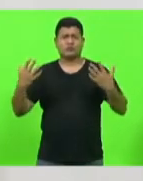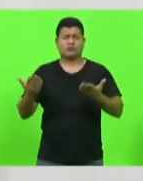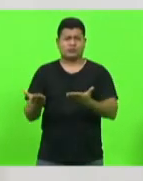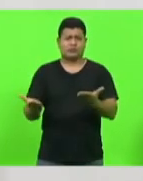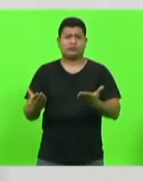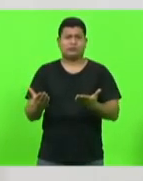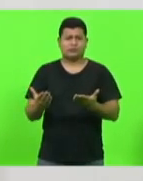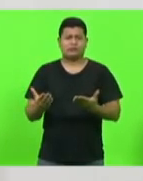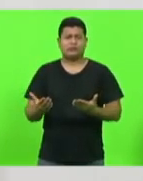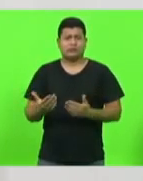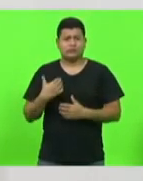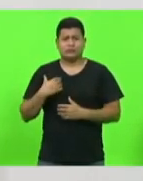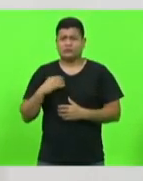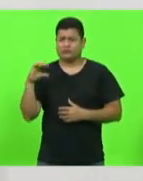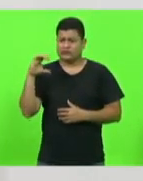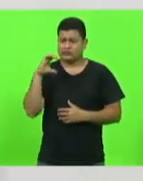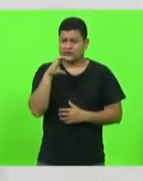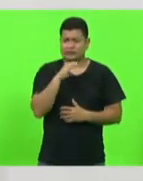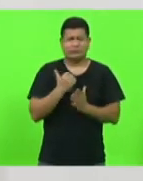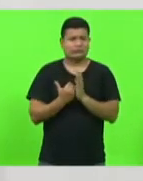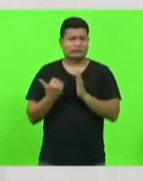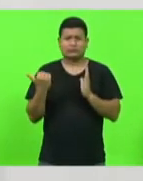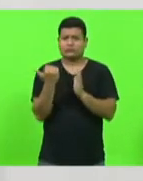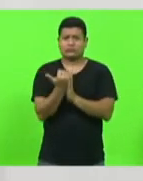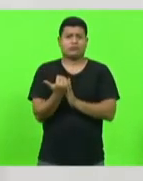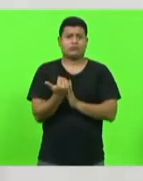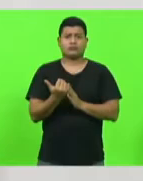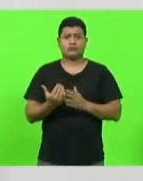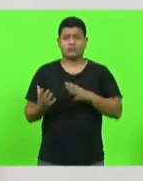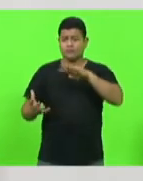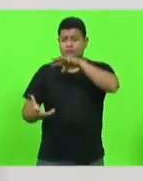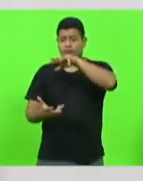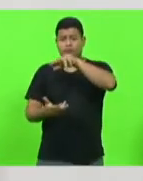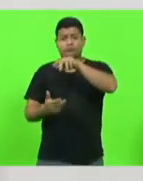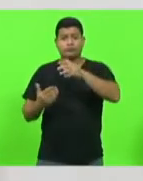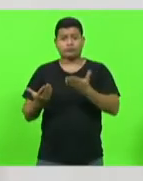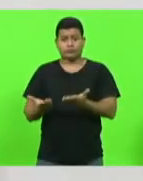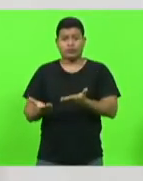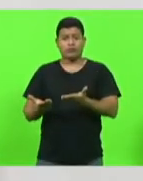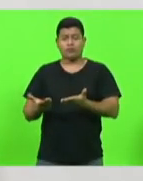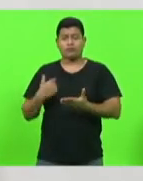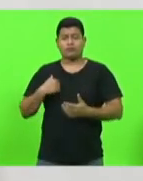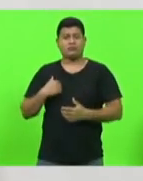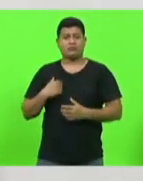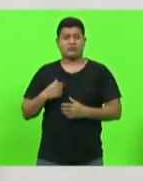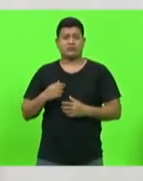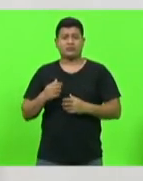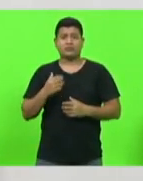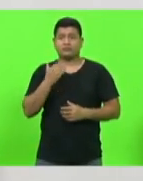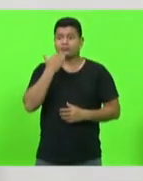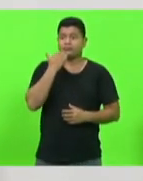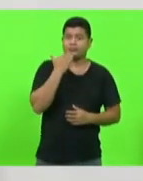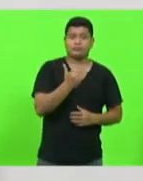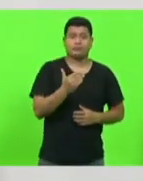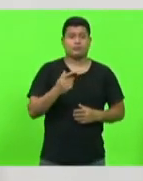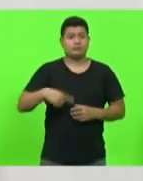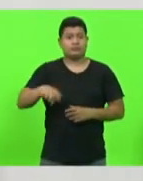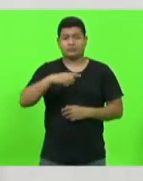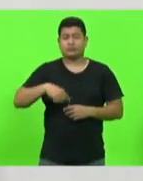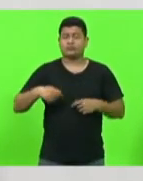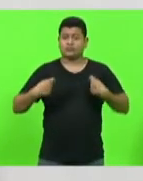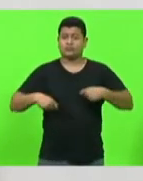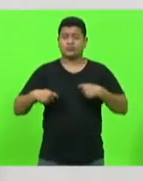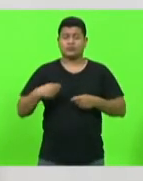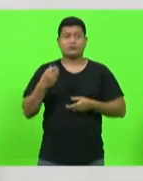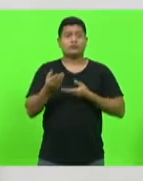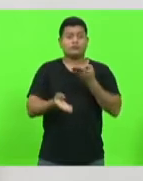ele clama para que tenhamos cuidados. Cuidados estes que se